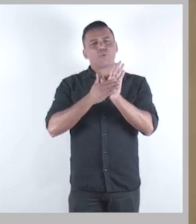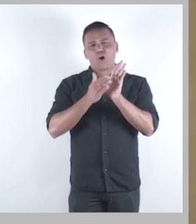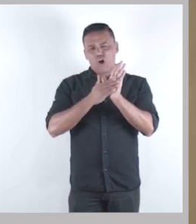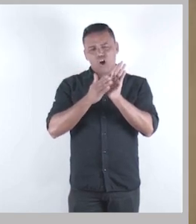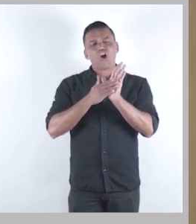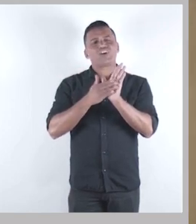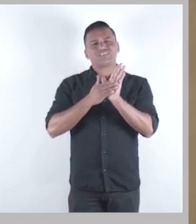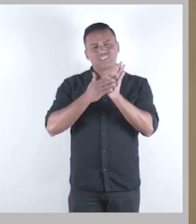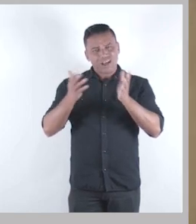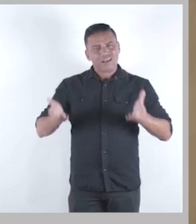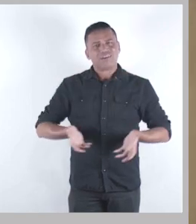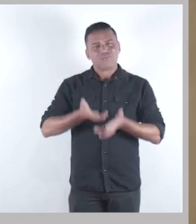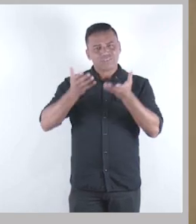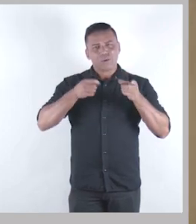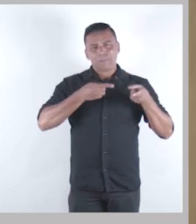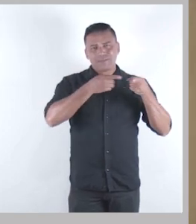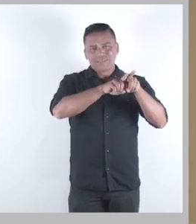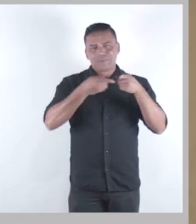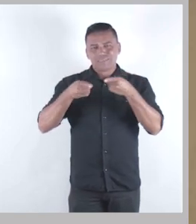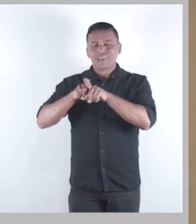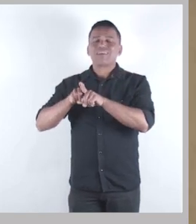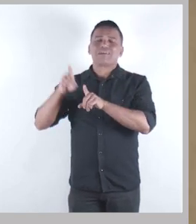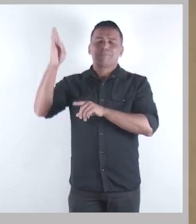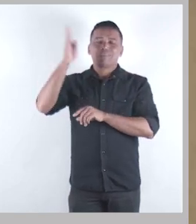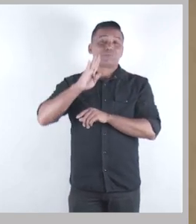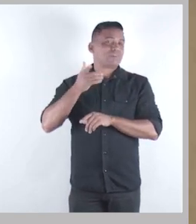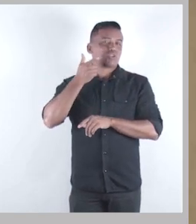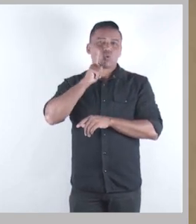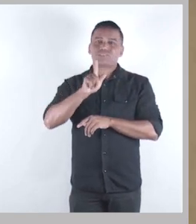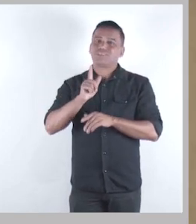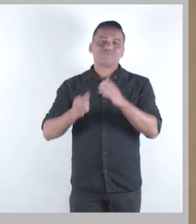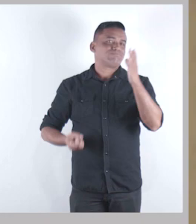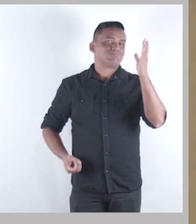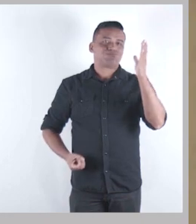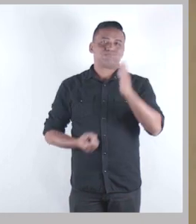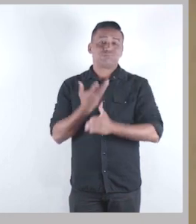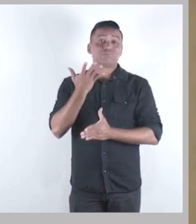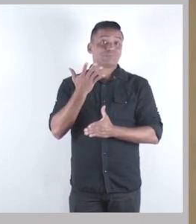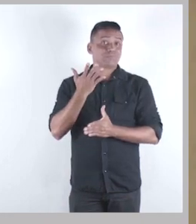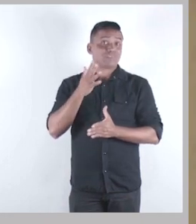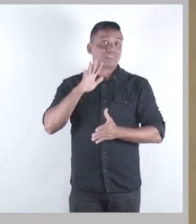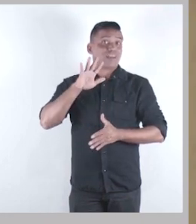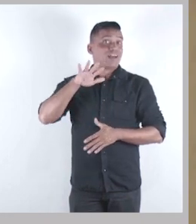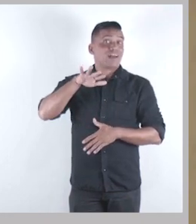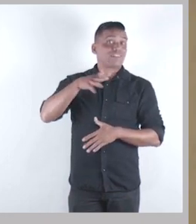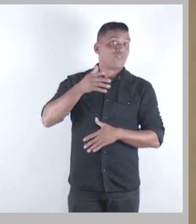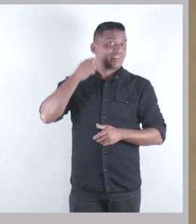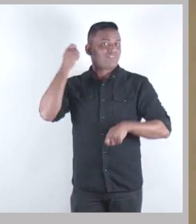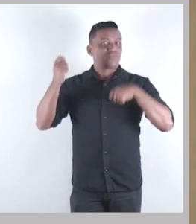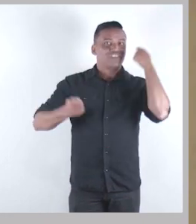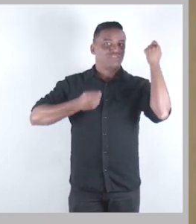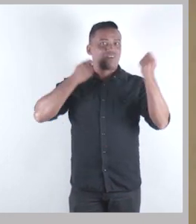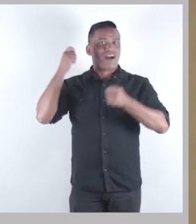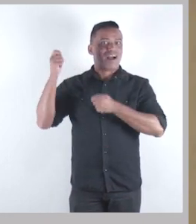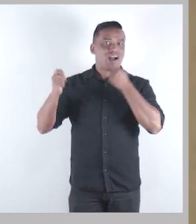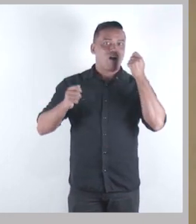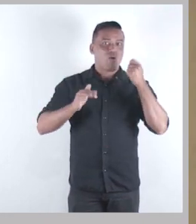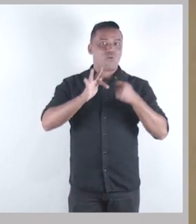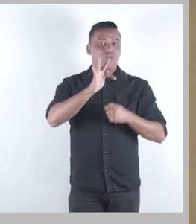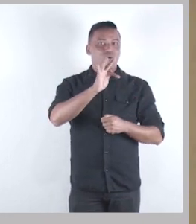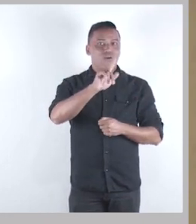a vários parceiros brasileiros e moçambicanos, mas ela nunca conseguiu arrancar. sim. Quem sabe através deste festival nós consigamos criar uma